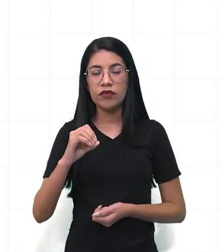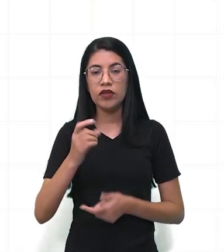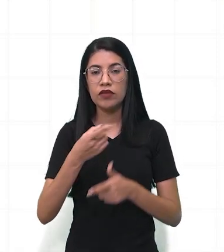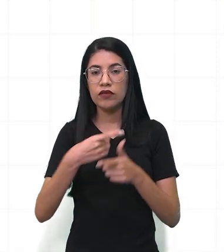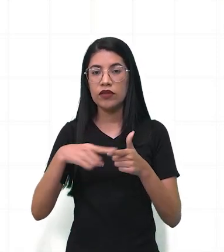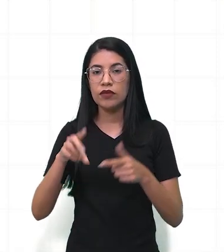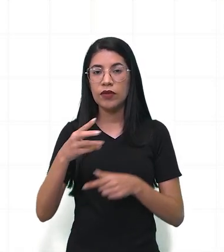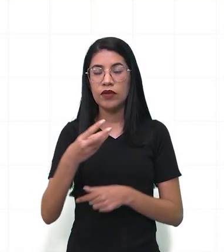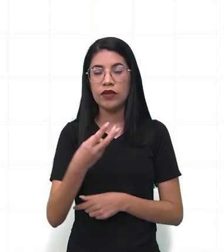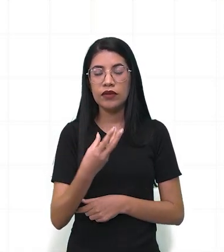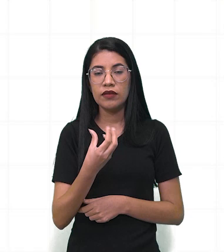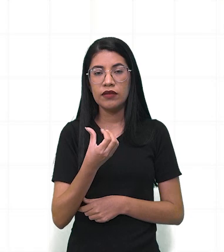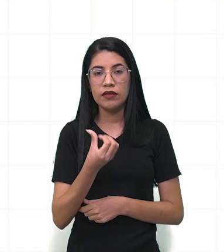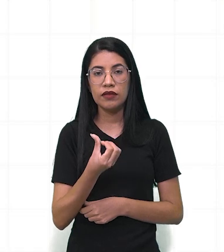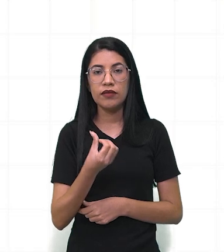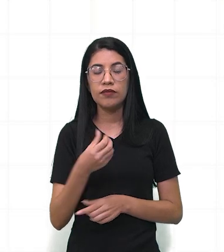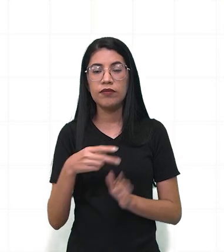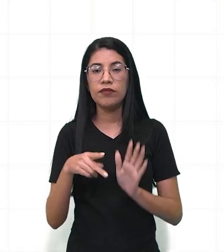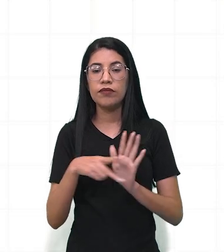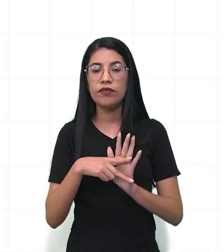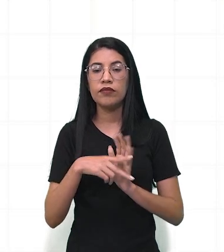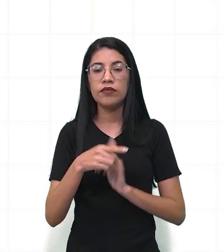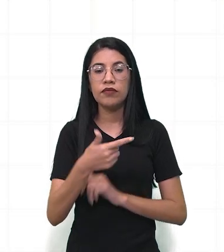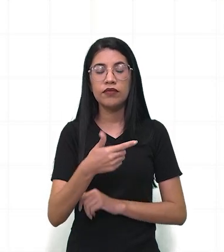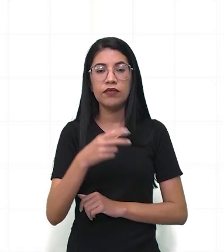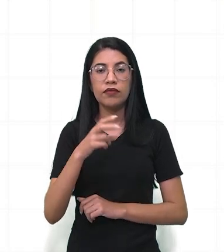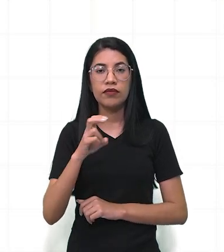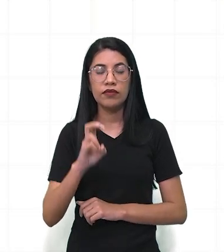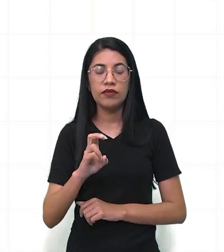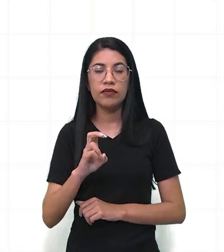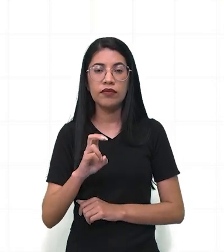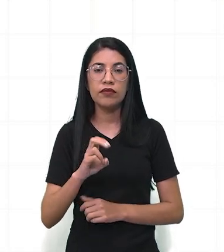é igual a 25, ou seja,